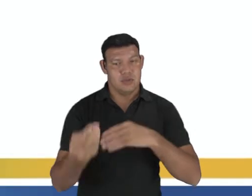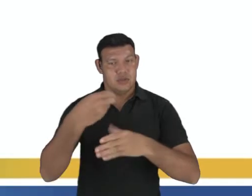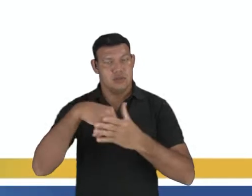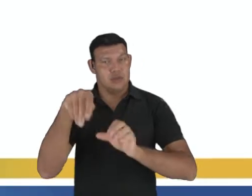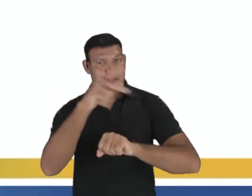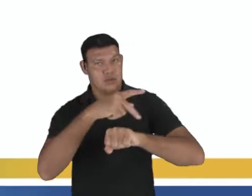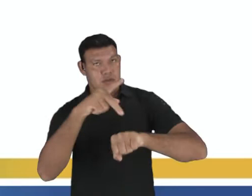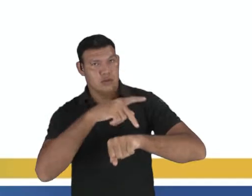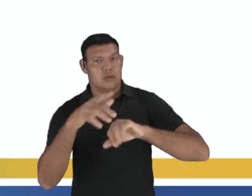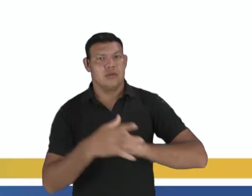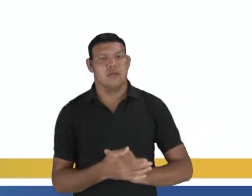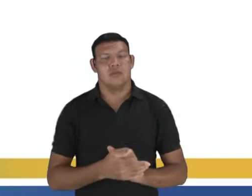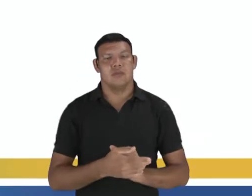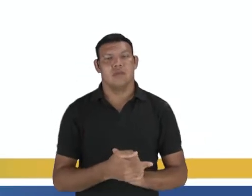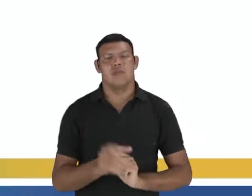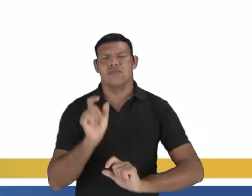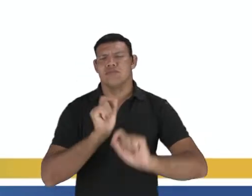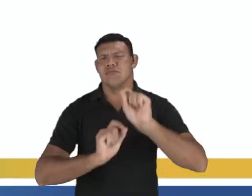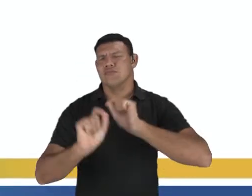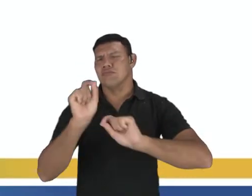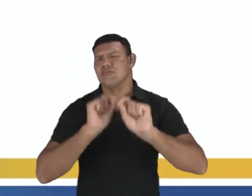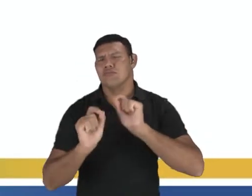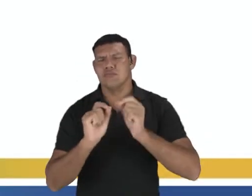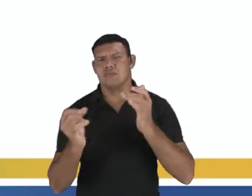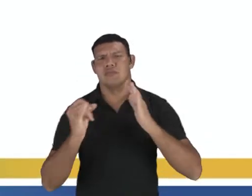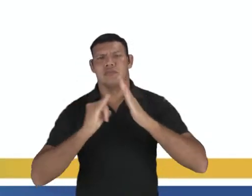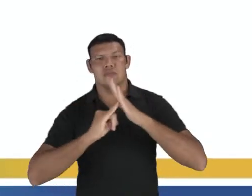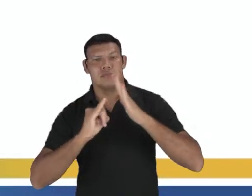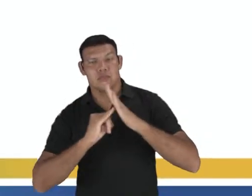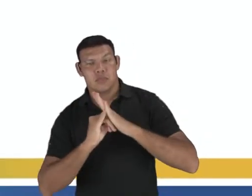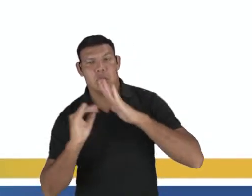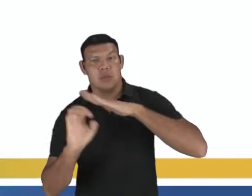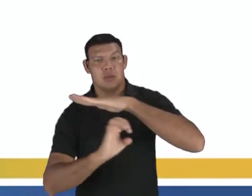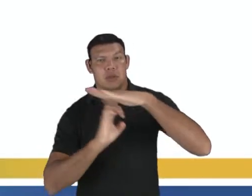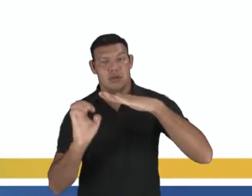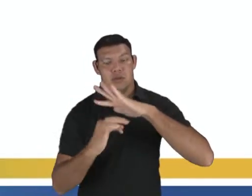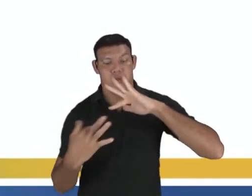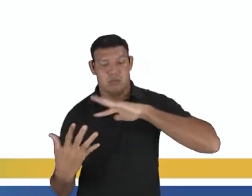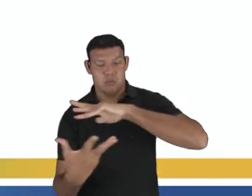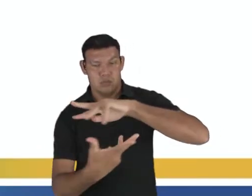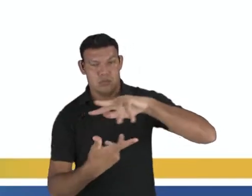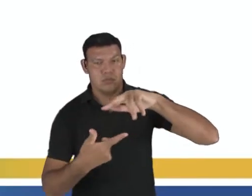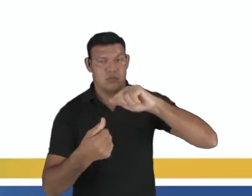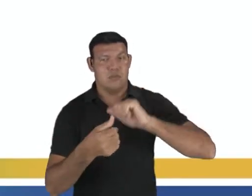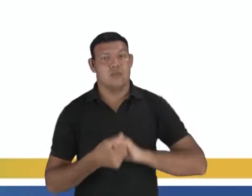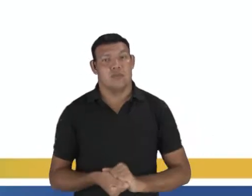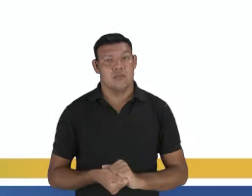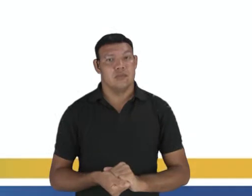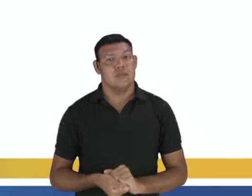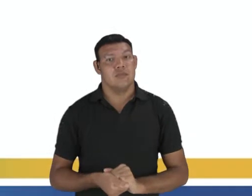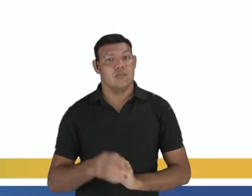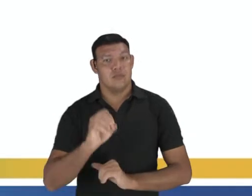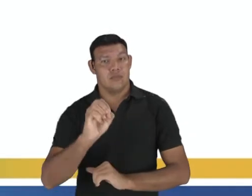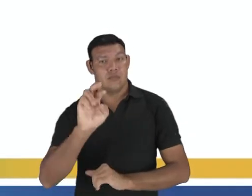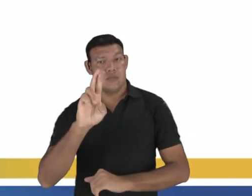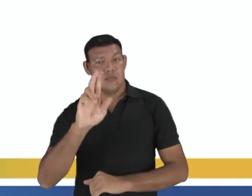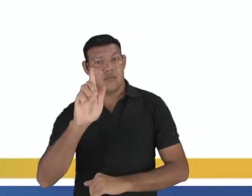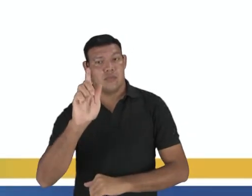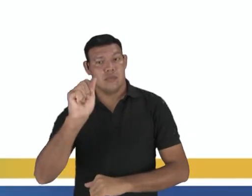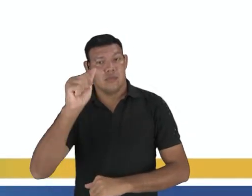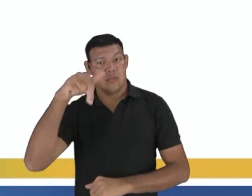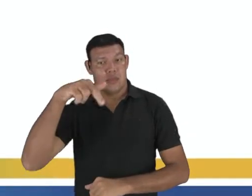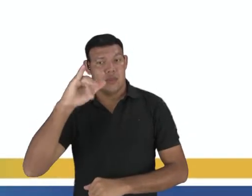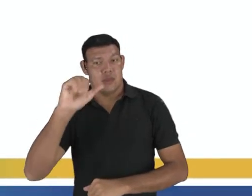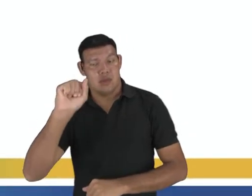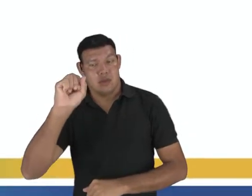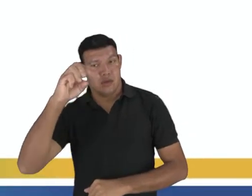Primeiro, o que são as corporações e organismos internacionais? Bem, organismos ou